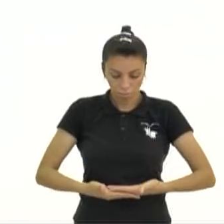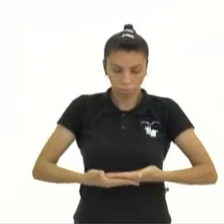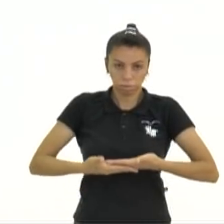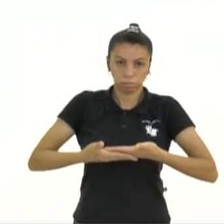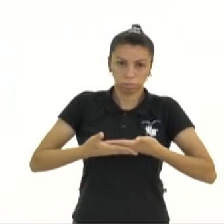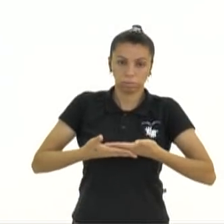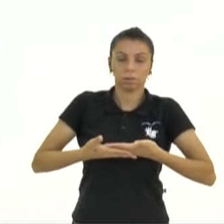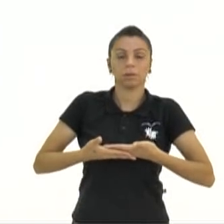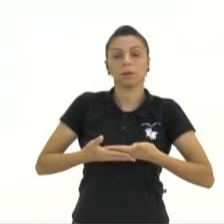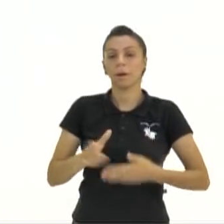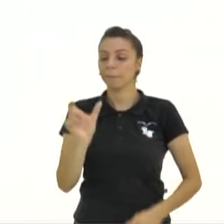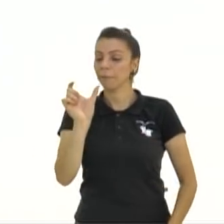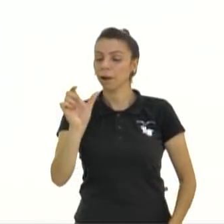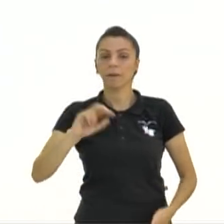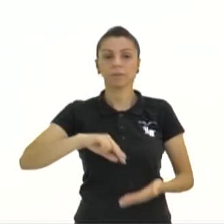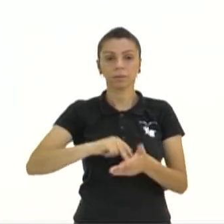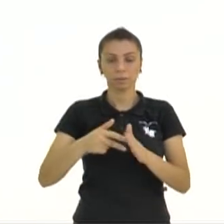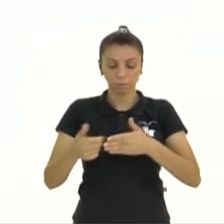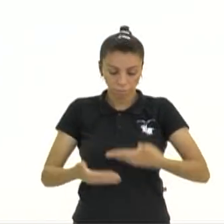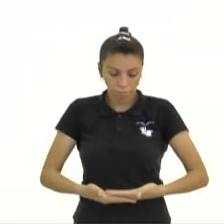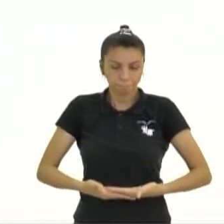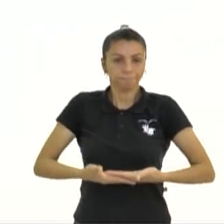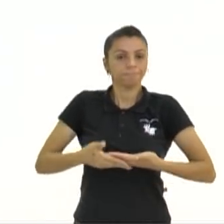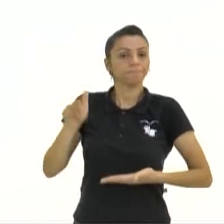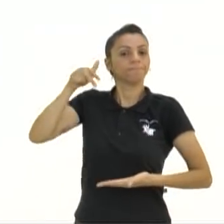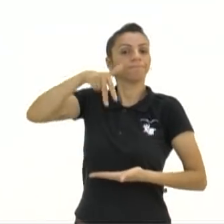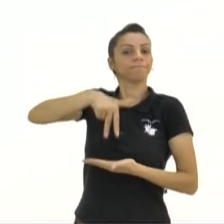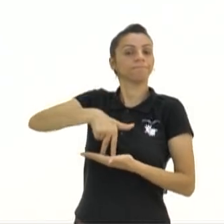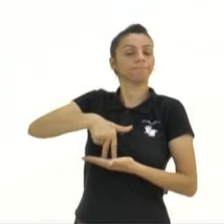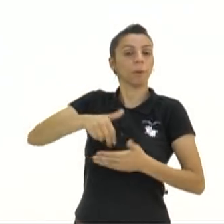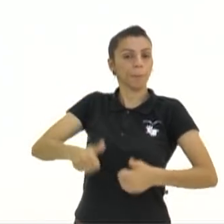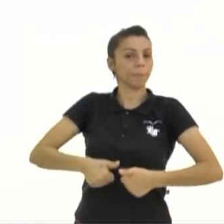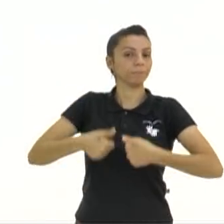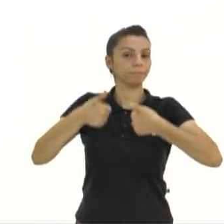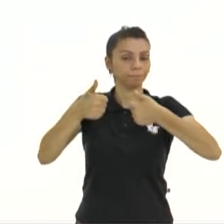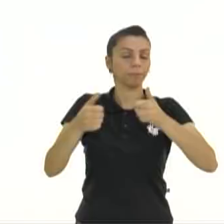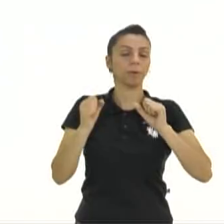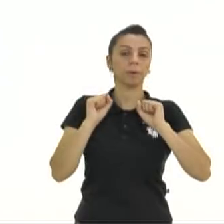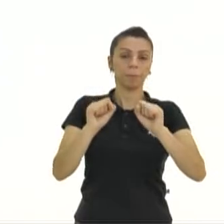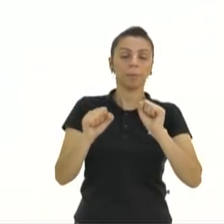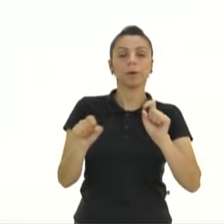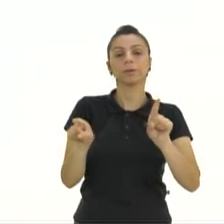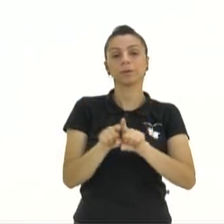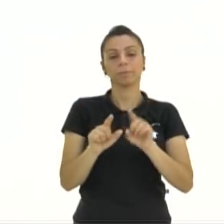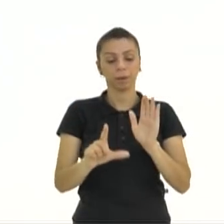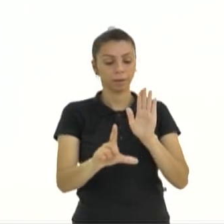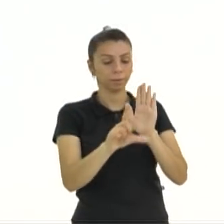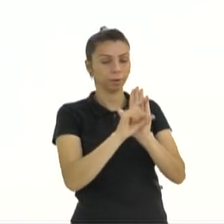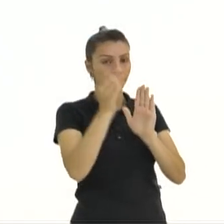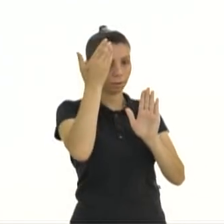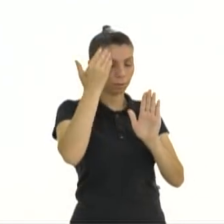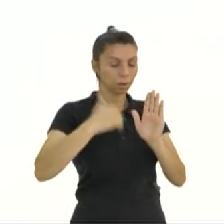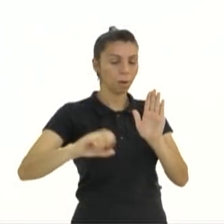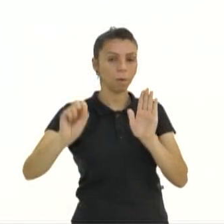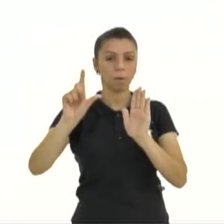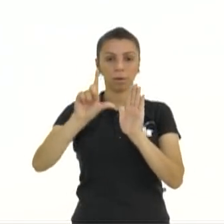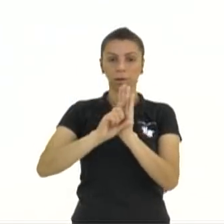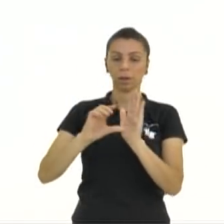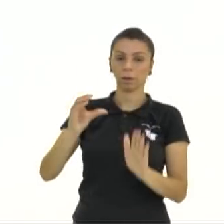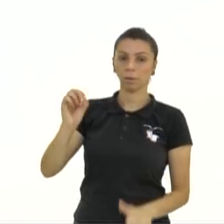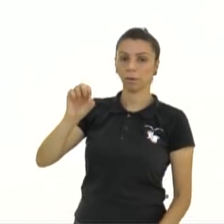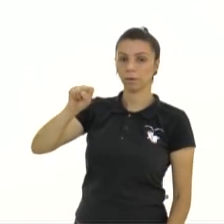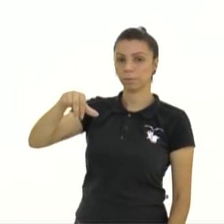em sânscrito que significa o que me mantém elevado. Pode também ser chamado de lei natural, lei cósmica. Também é uma ação